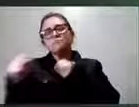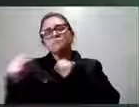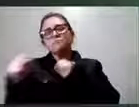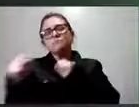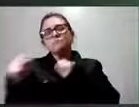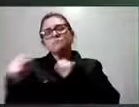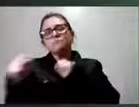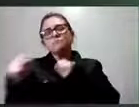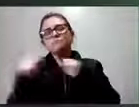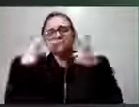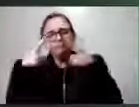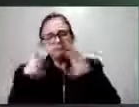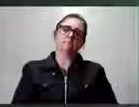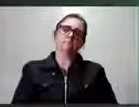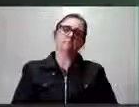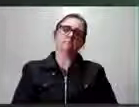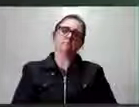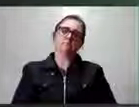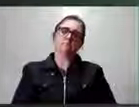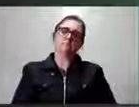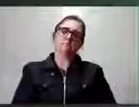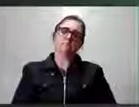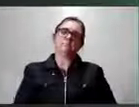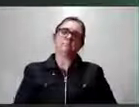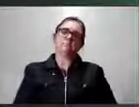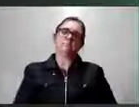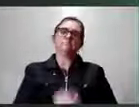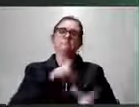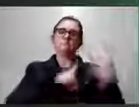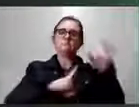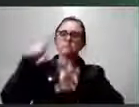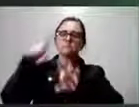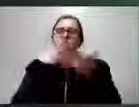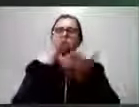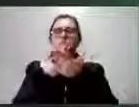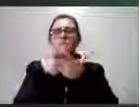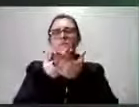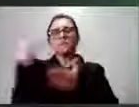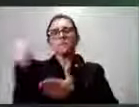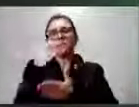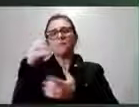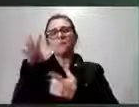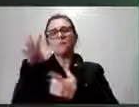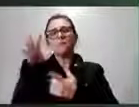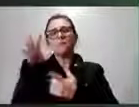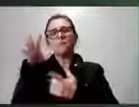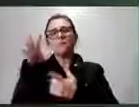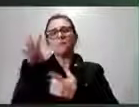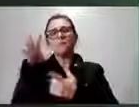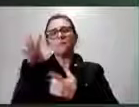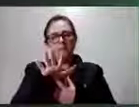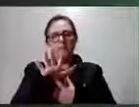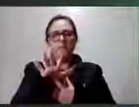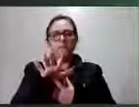como transtornos temporomandibulares? Alguns estudos recentes mostraram que a aparição de